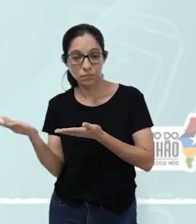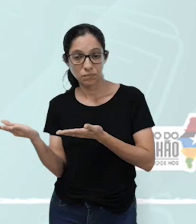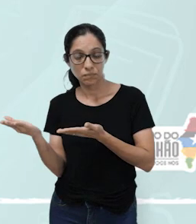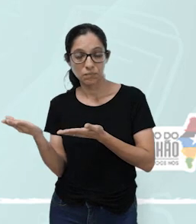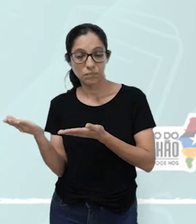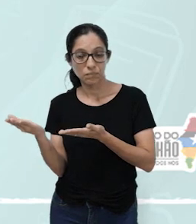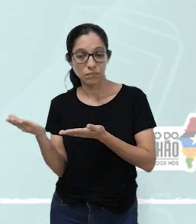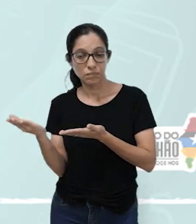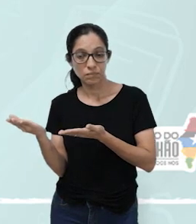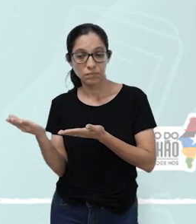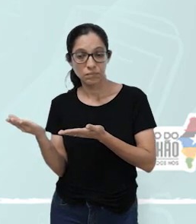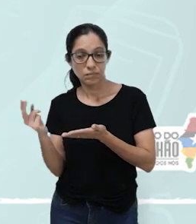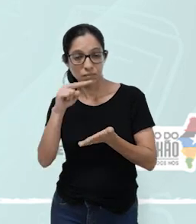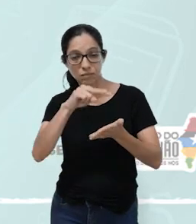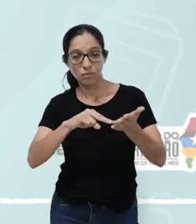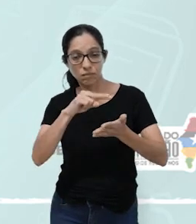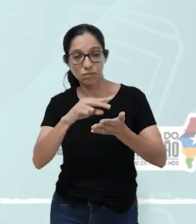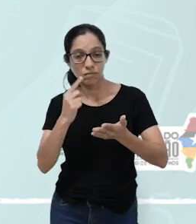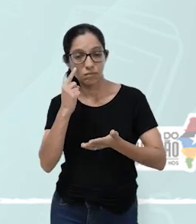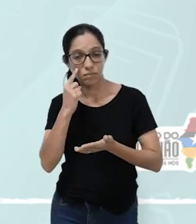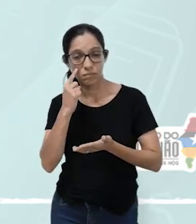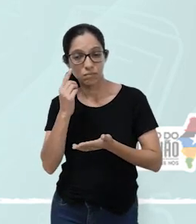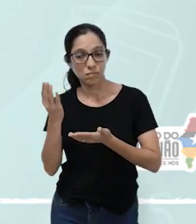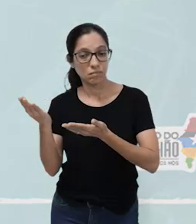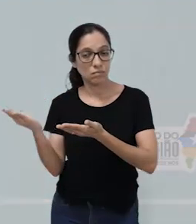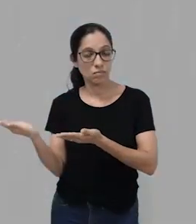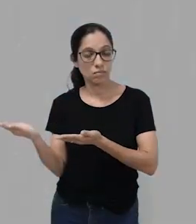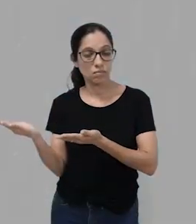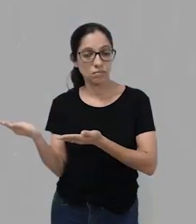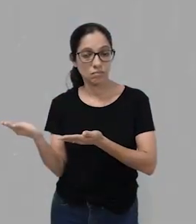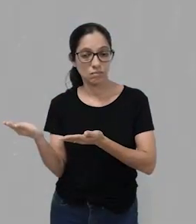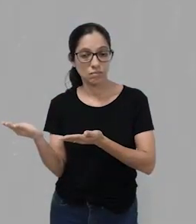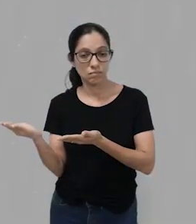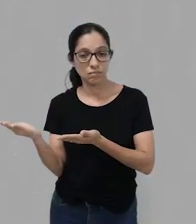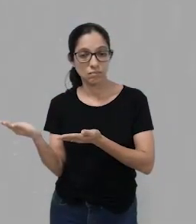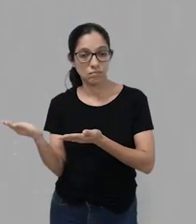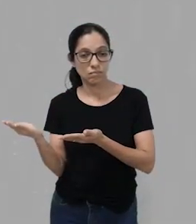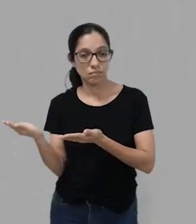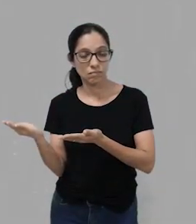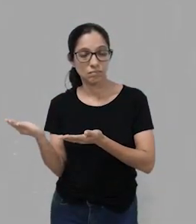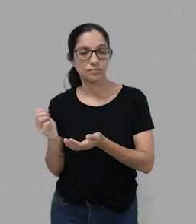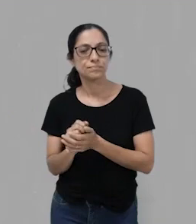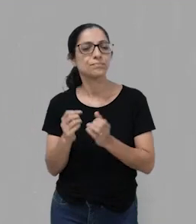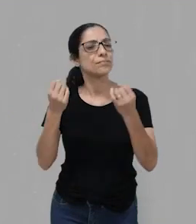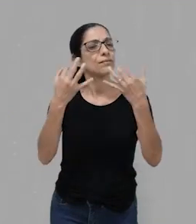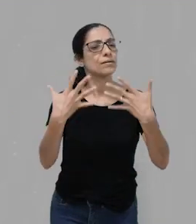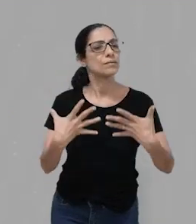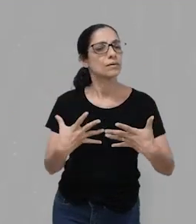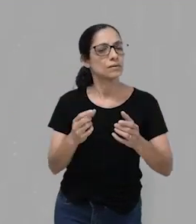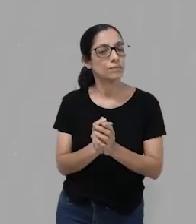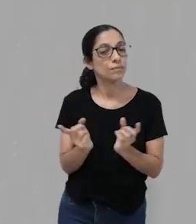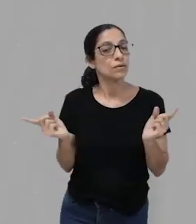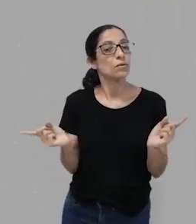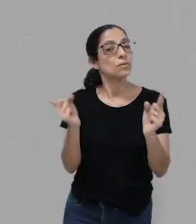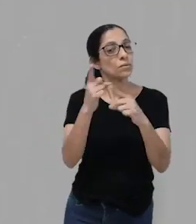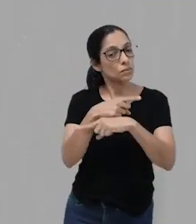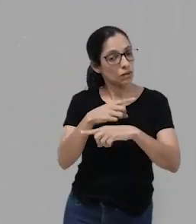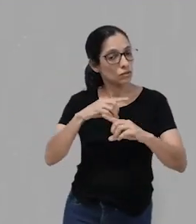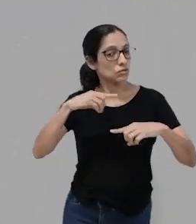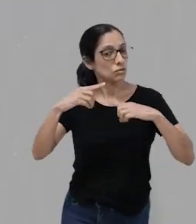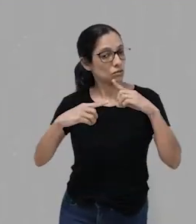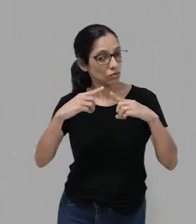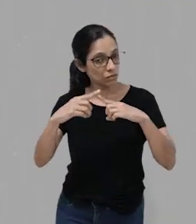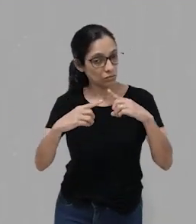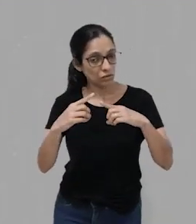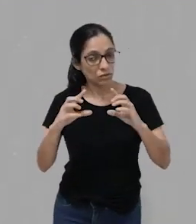calor, mas não ocorrendo movimento. É também conhecida como força o quê? Estática. Ao contrário de dinâmica, nós temos o quê?